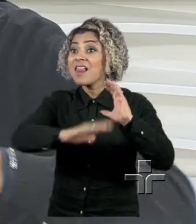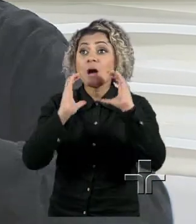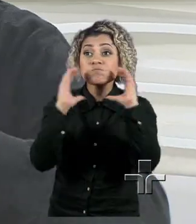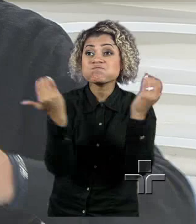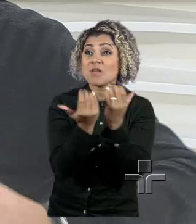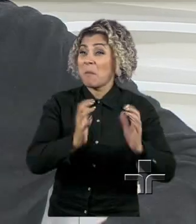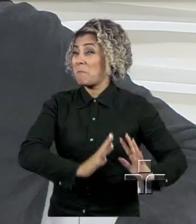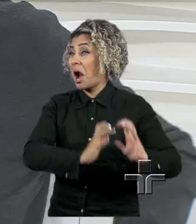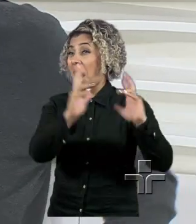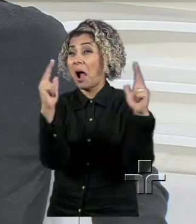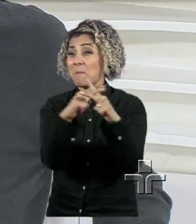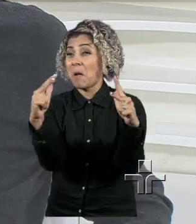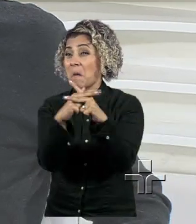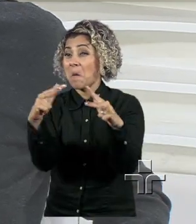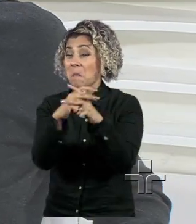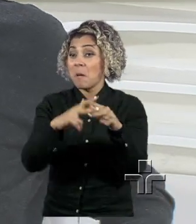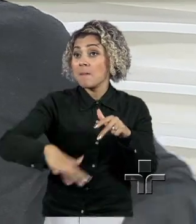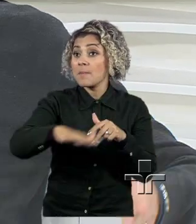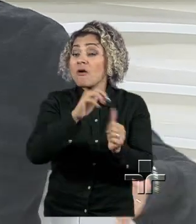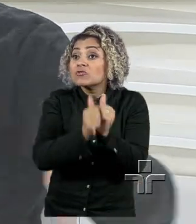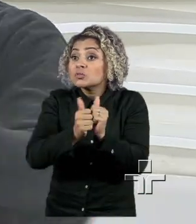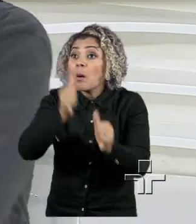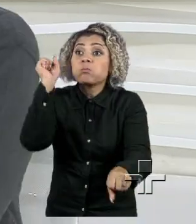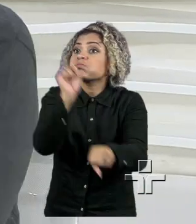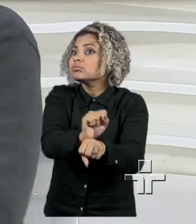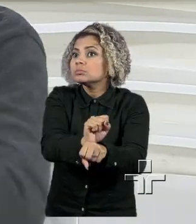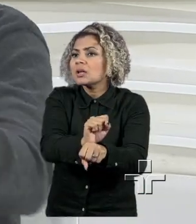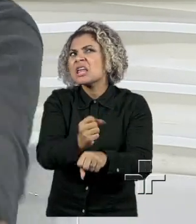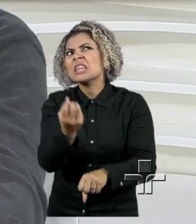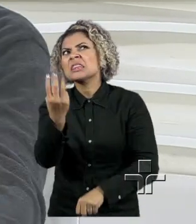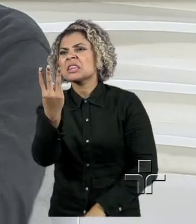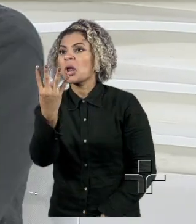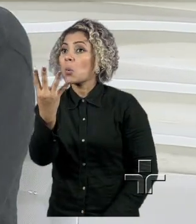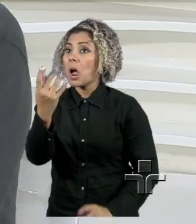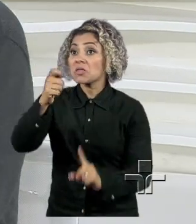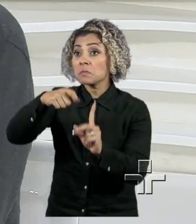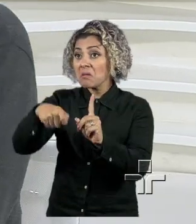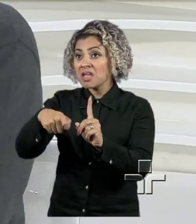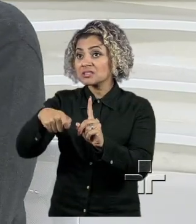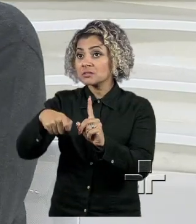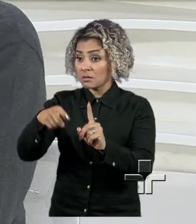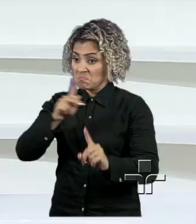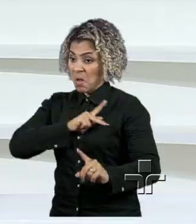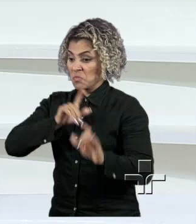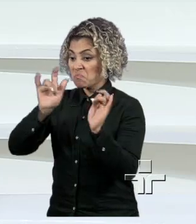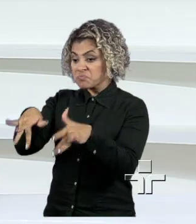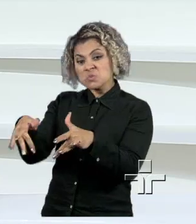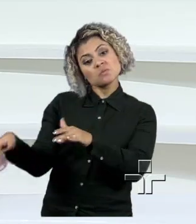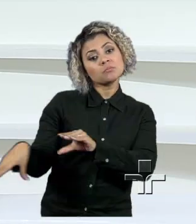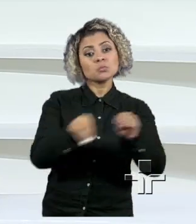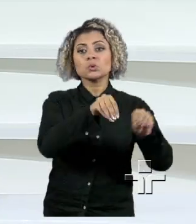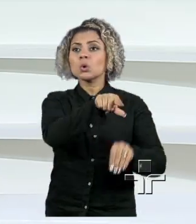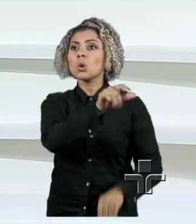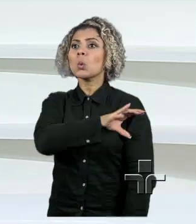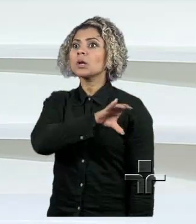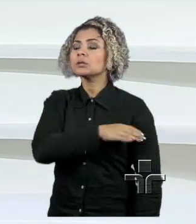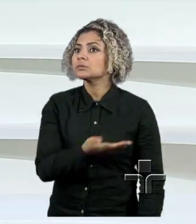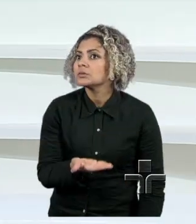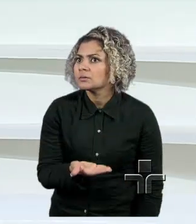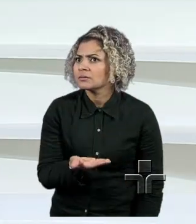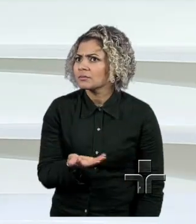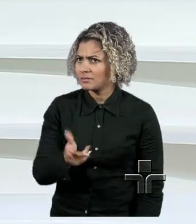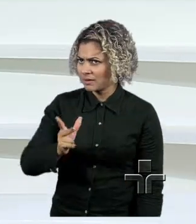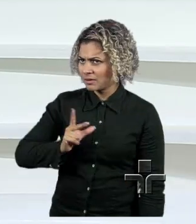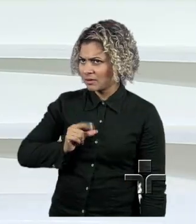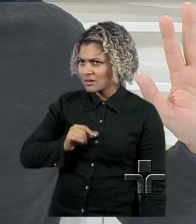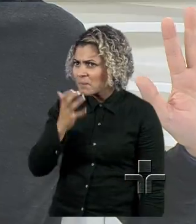aquela loucura, parou o jogo. E depois de 3 ou 4 meses, ele saiu do Palmeiras e foi pro Corinthians. Eu falei, pera, isso daqui então não é paixão, isso daqui